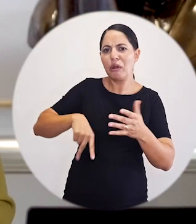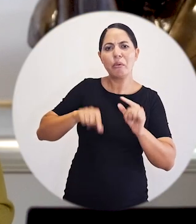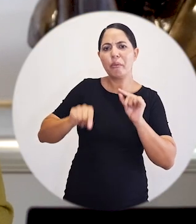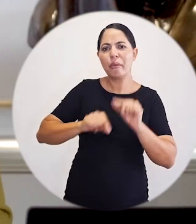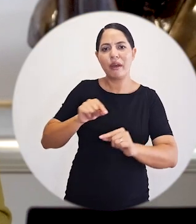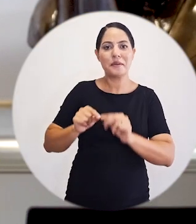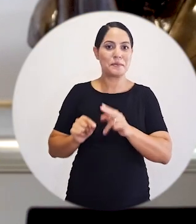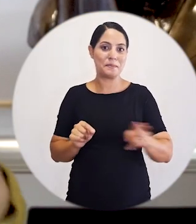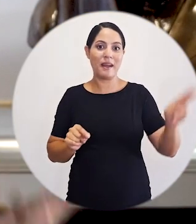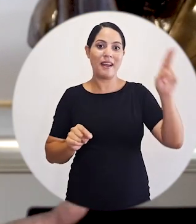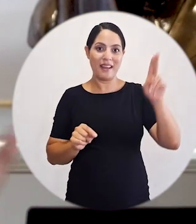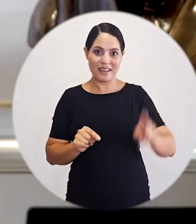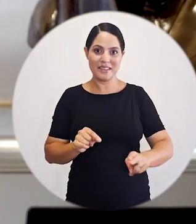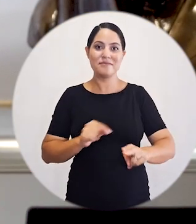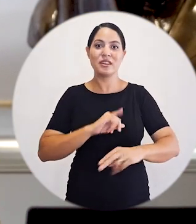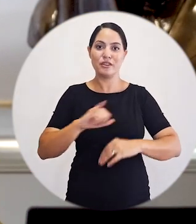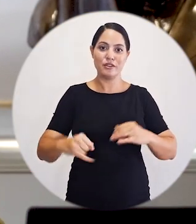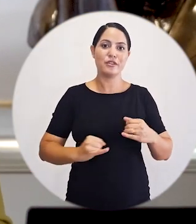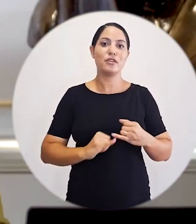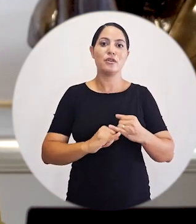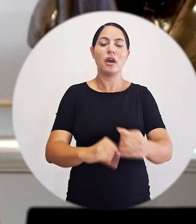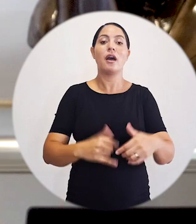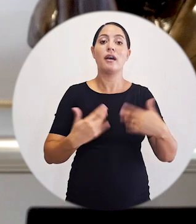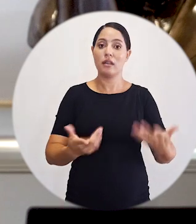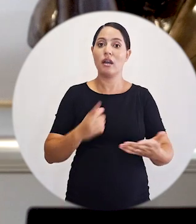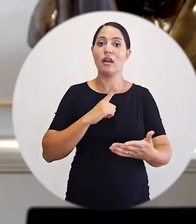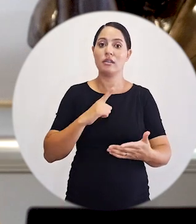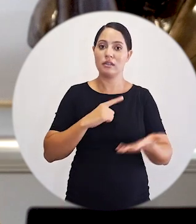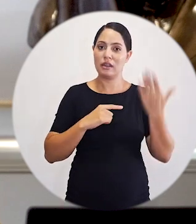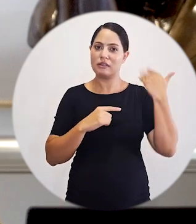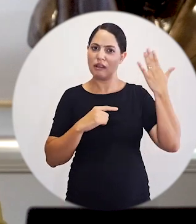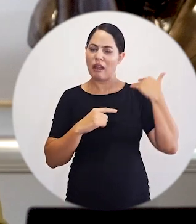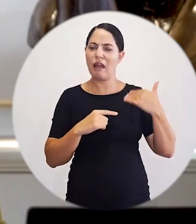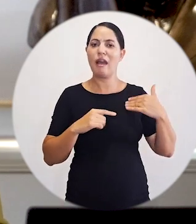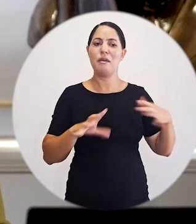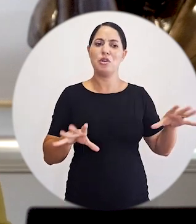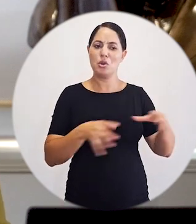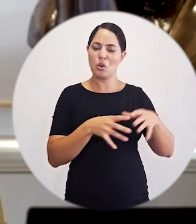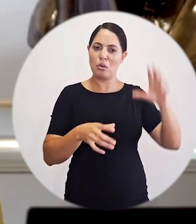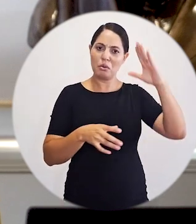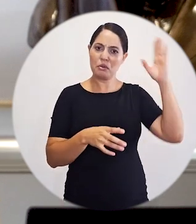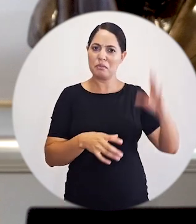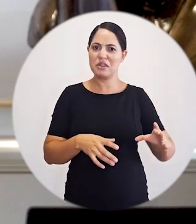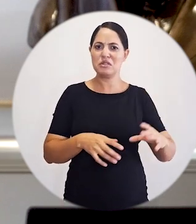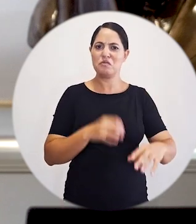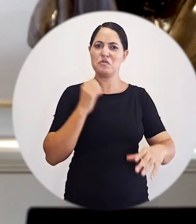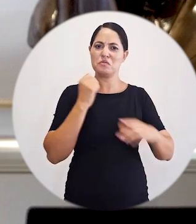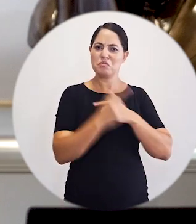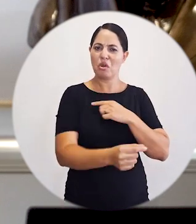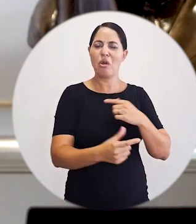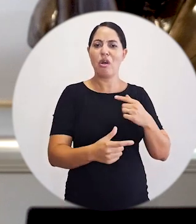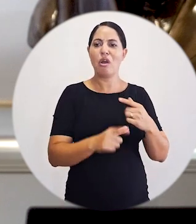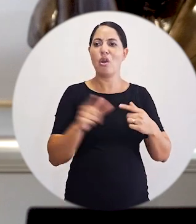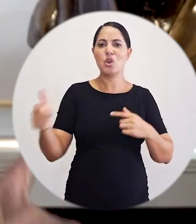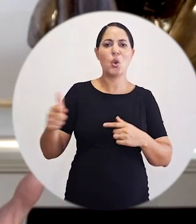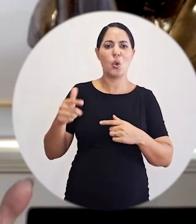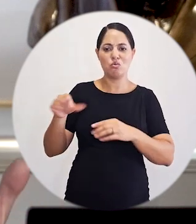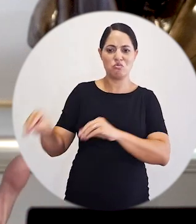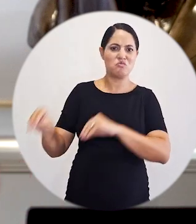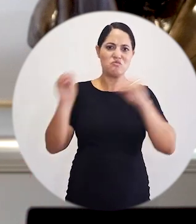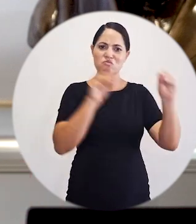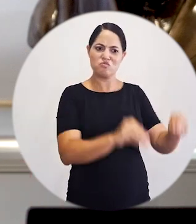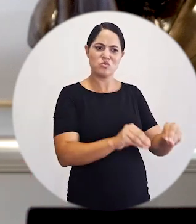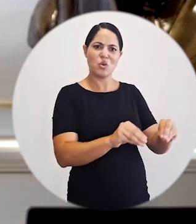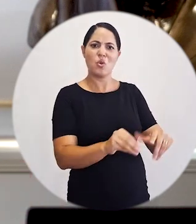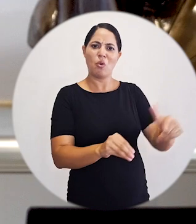Esperança Garcia aprendeu a ler e escrever português com padres jesuítas. Após a expulsão da Congregação do Brasil pelo Marquês de